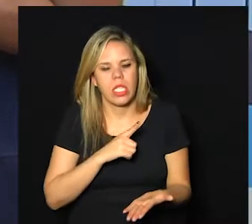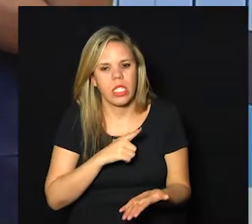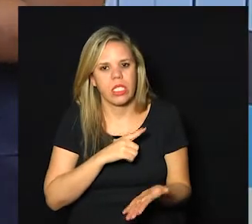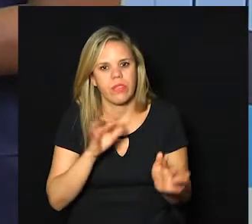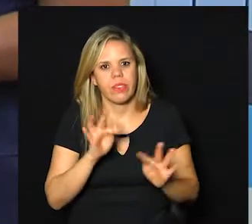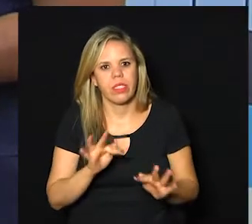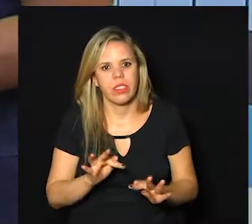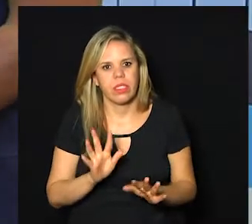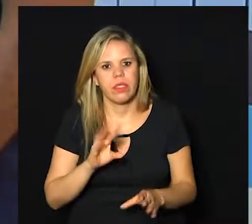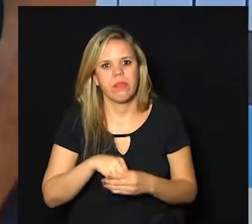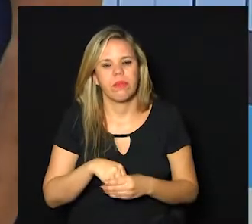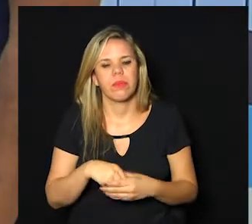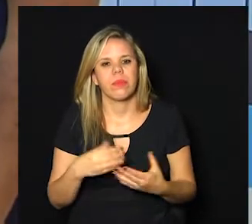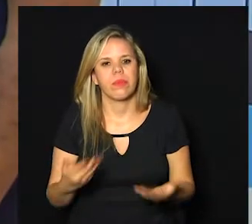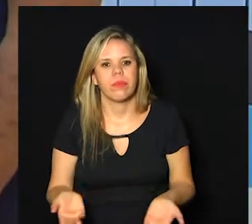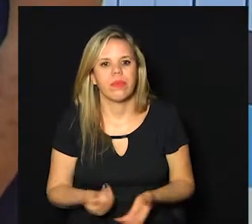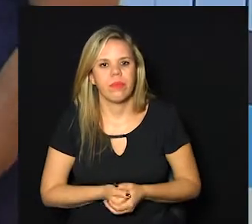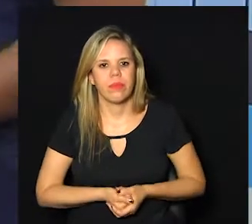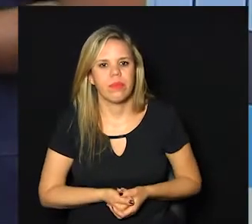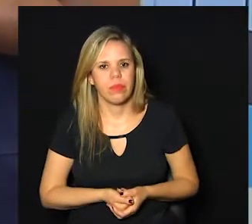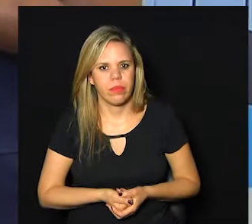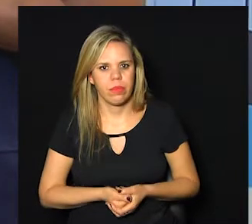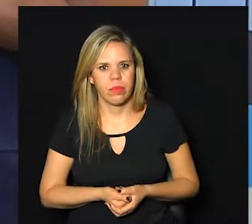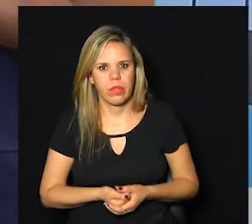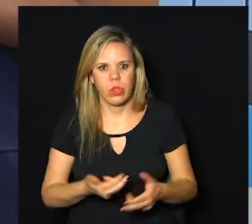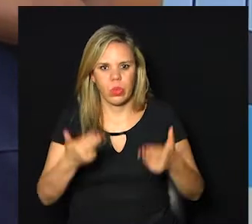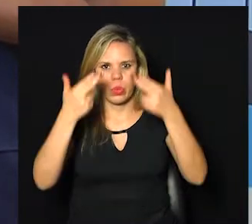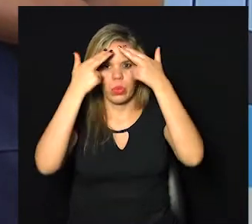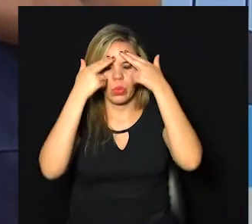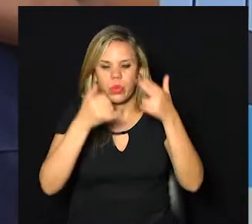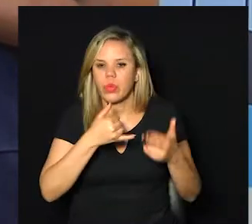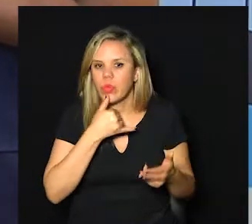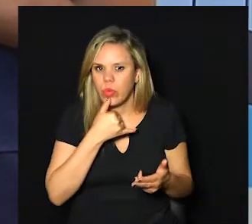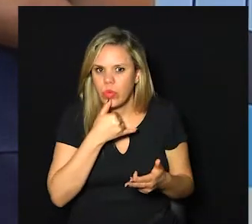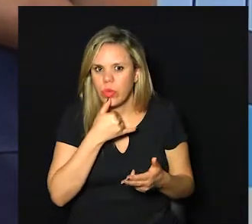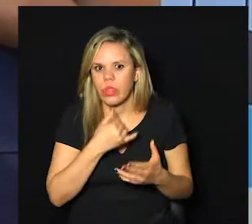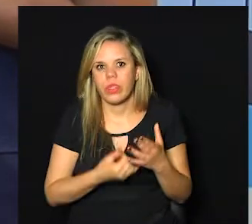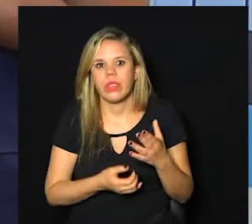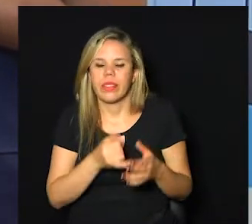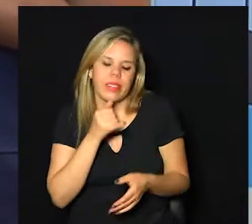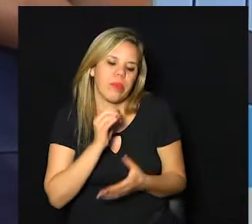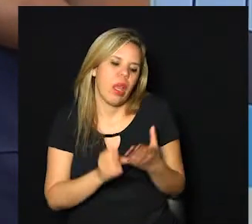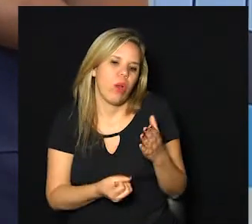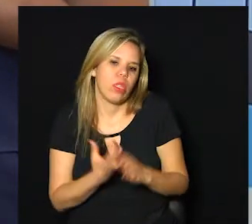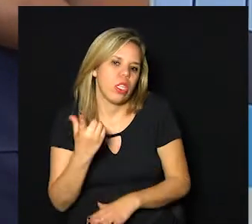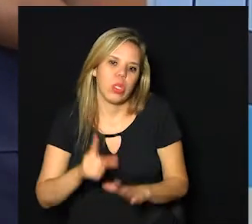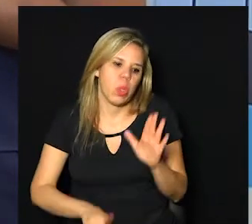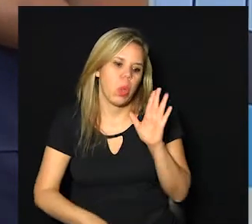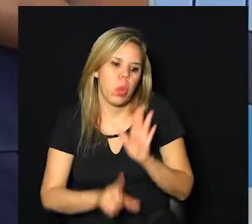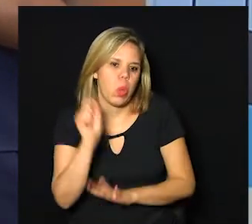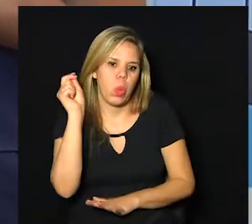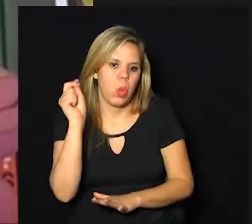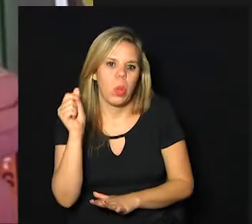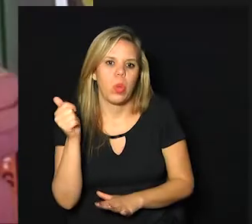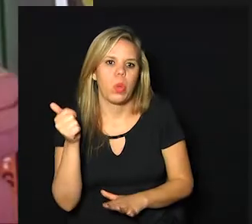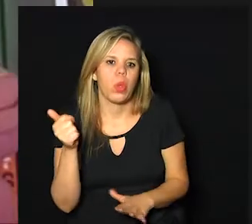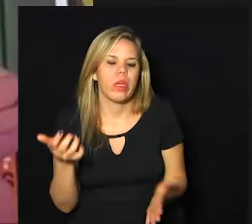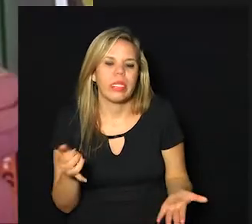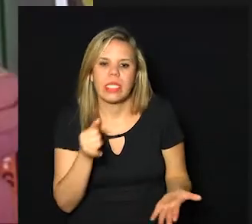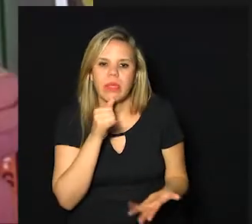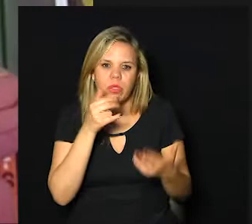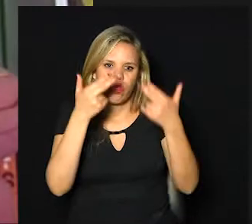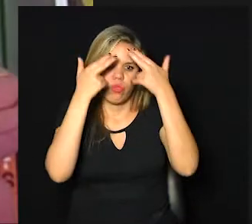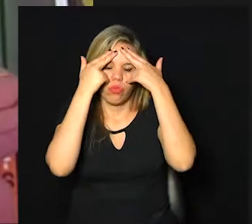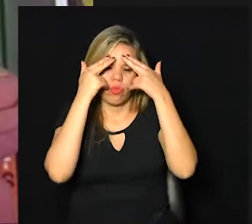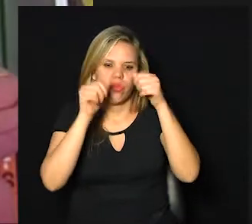ser dentro disso. A frustração e a tristeza geram lucro. Olha que interessante. A